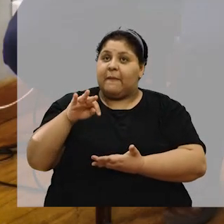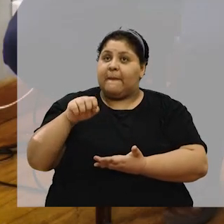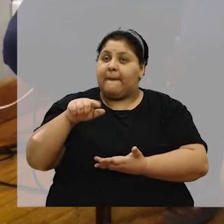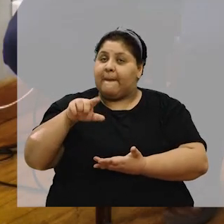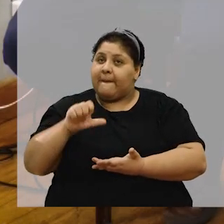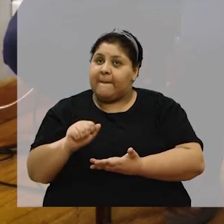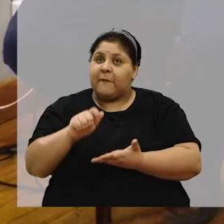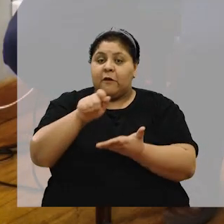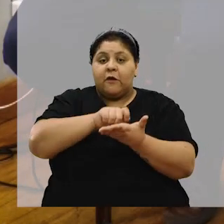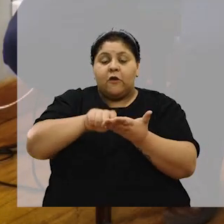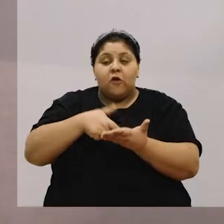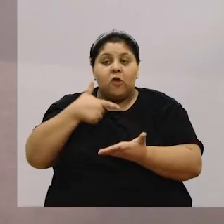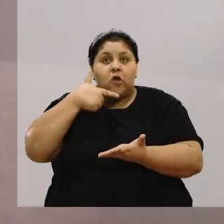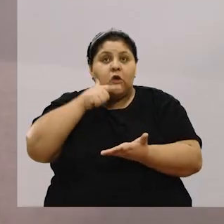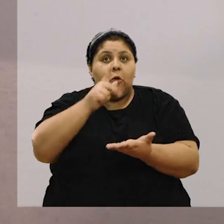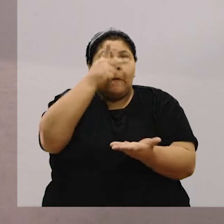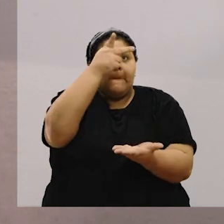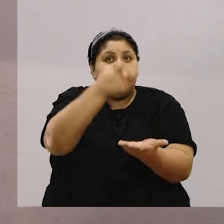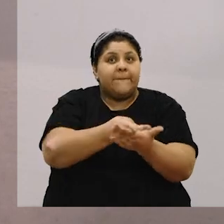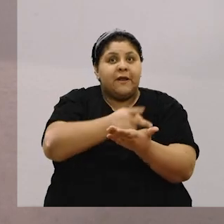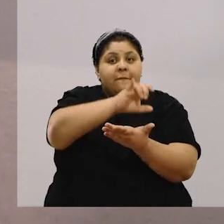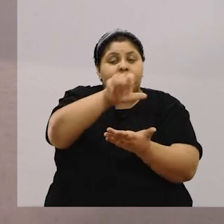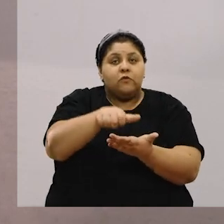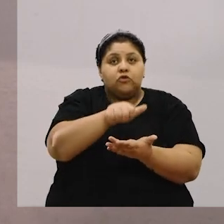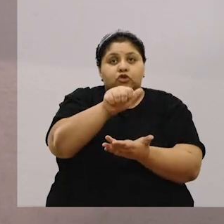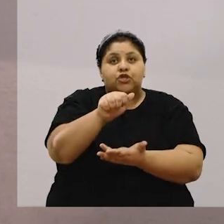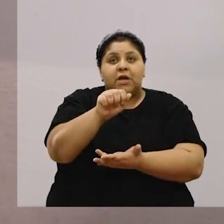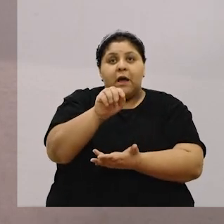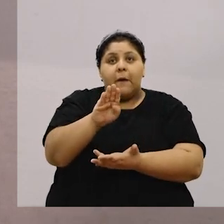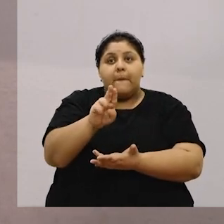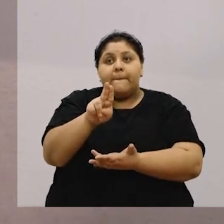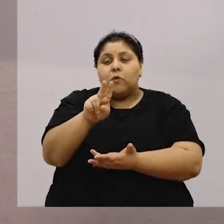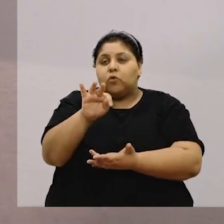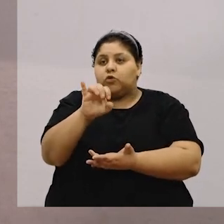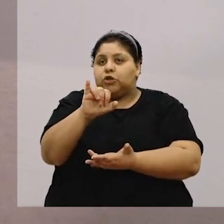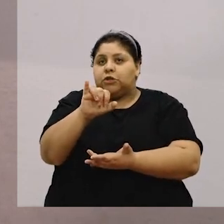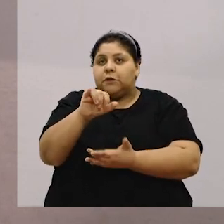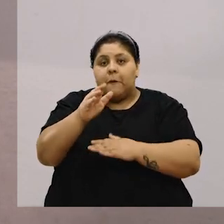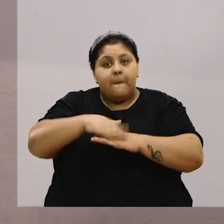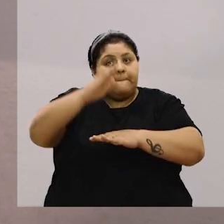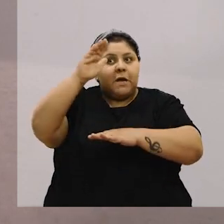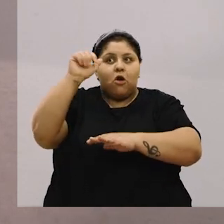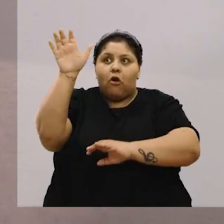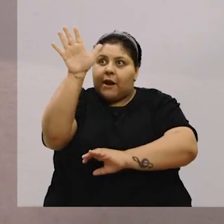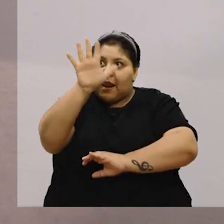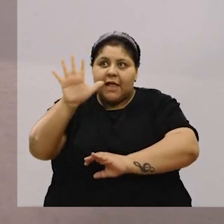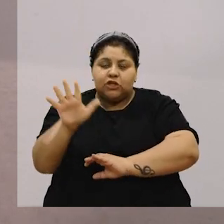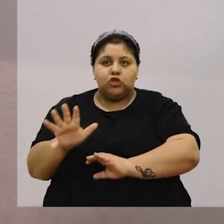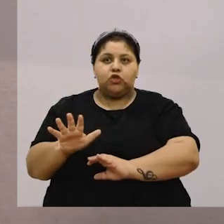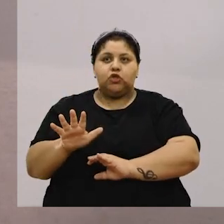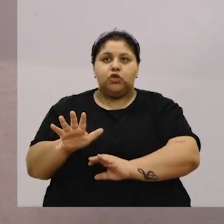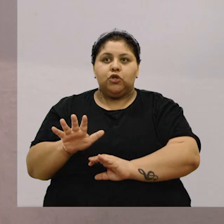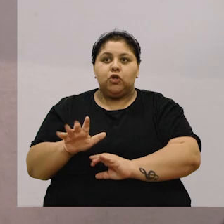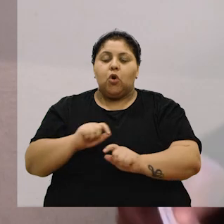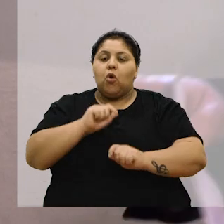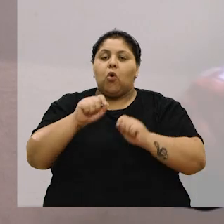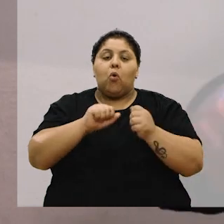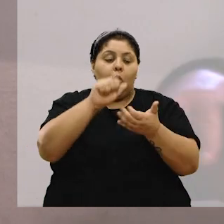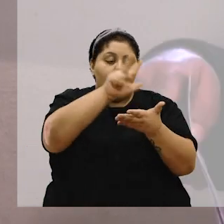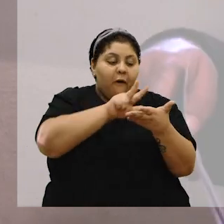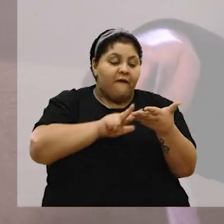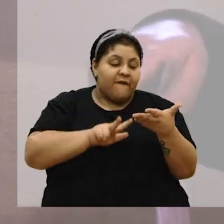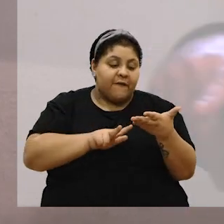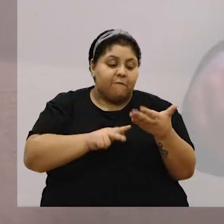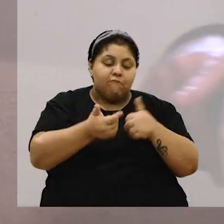Borges Polesso, uma escritora que ganhou o Prêmio Jabuti, uma das maiores honrarias nacionais no âmbito da literatura. Como que